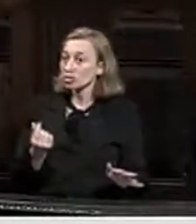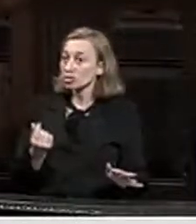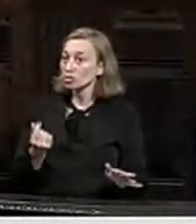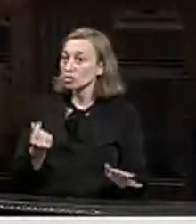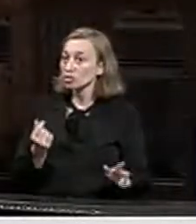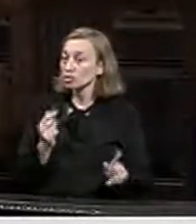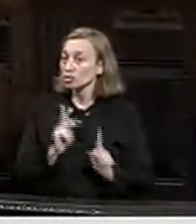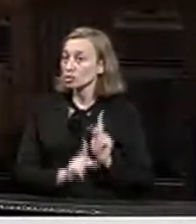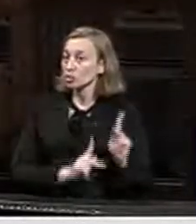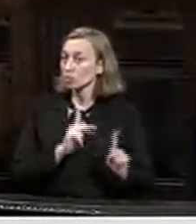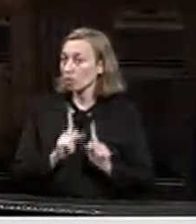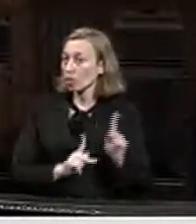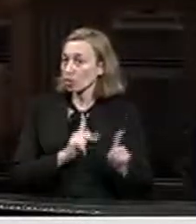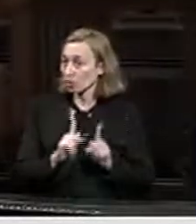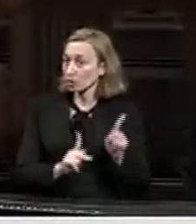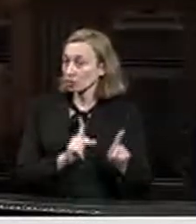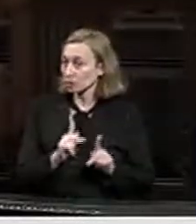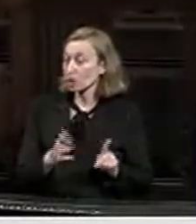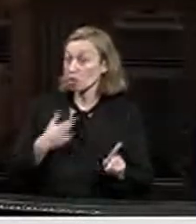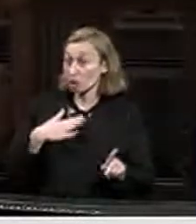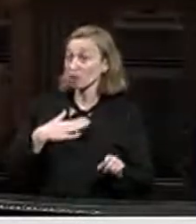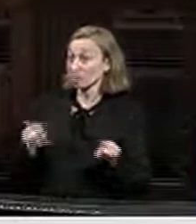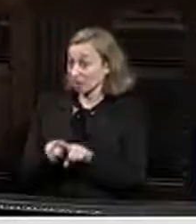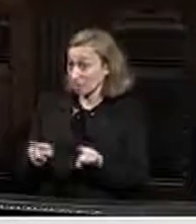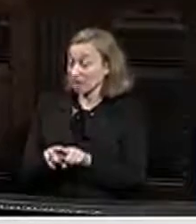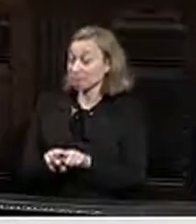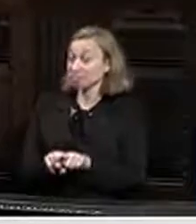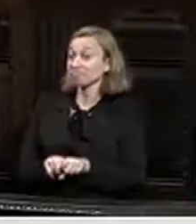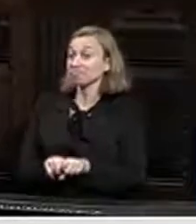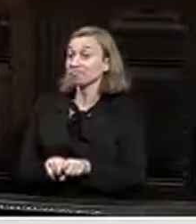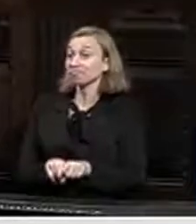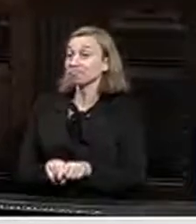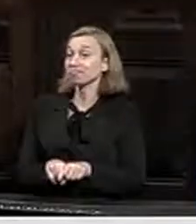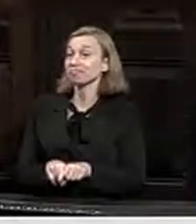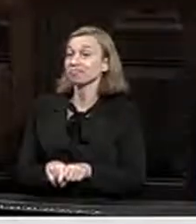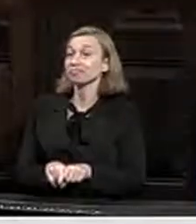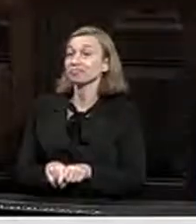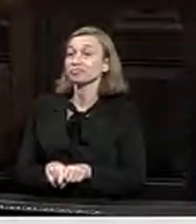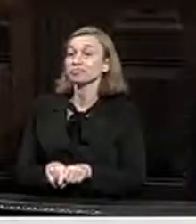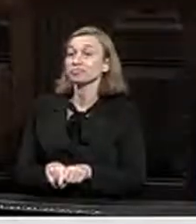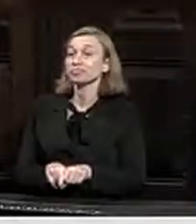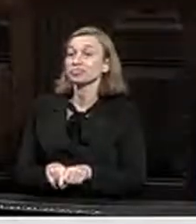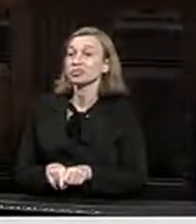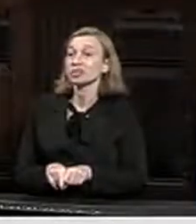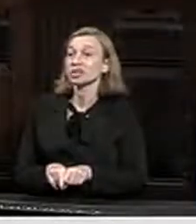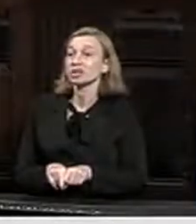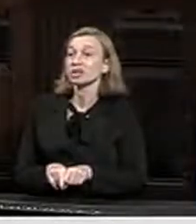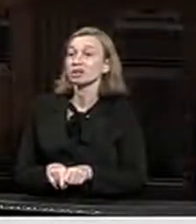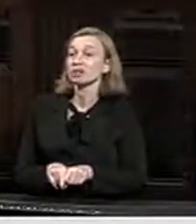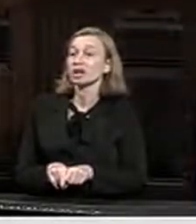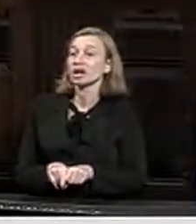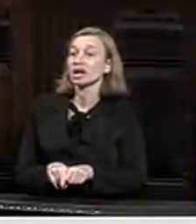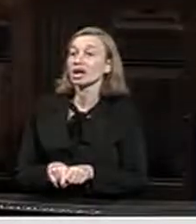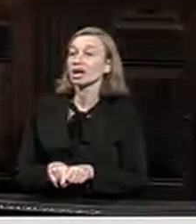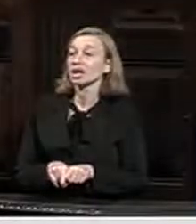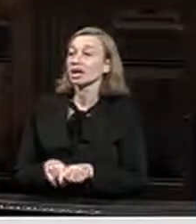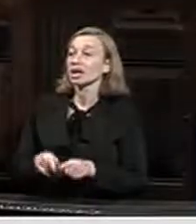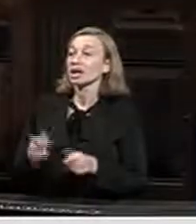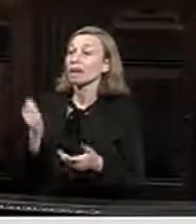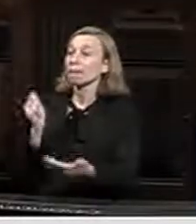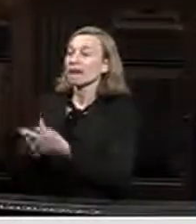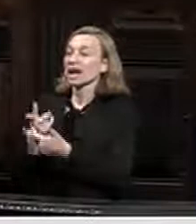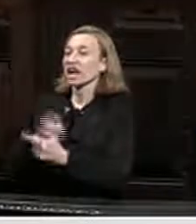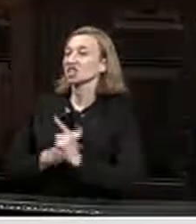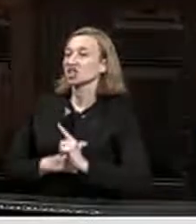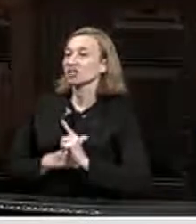todos que nos acompanham nesse debate, para, teoricamente, equilibrar as contas do município. Mas isso não